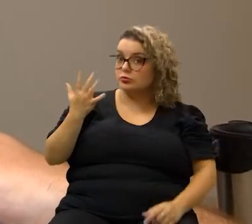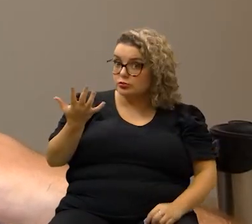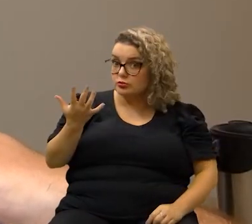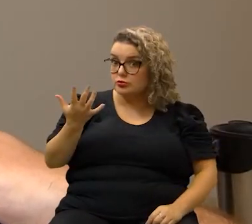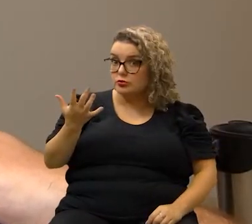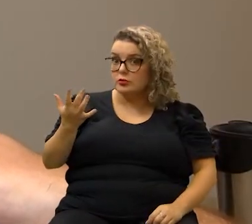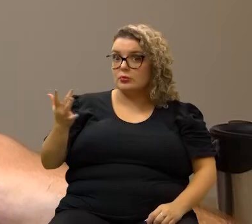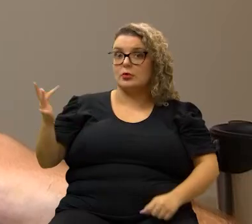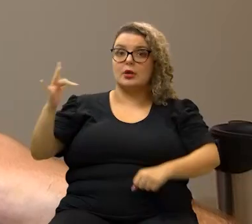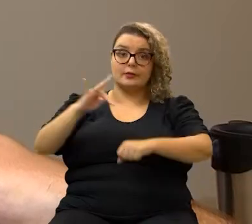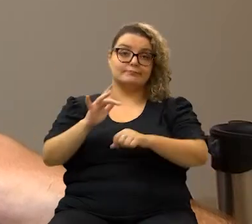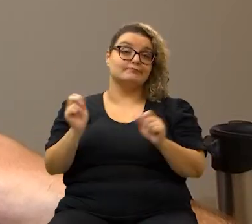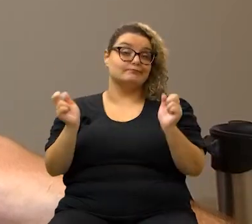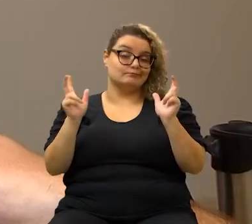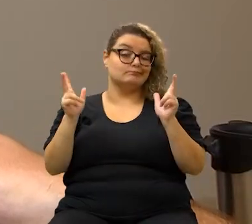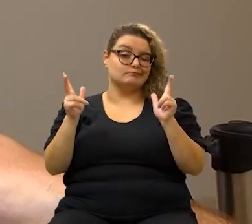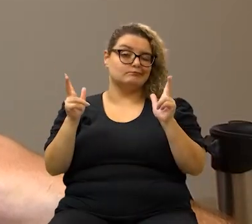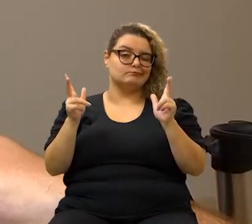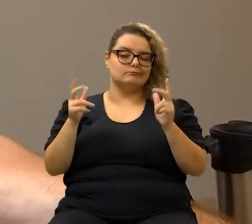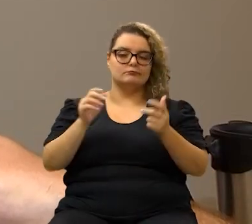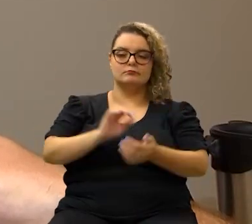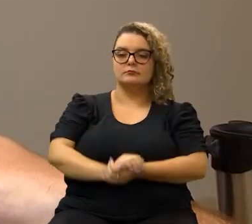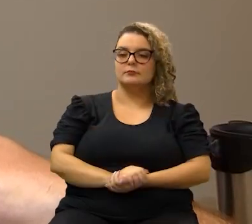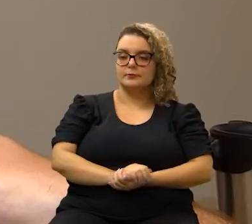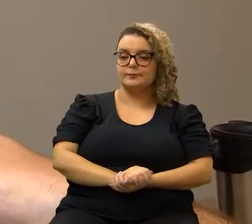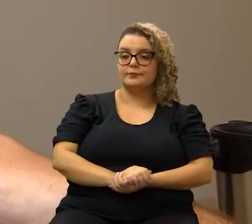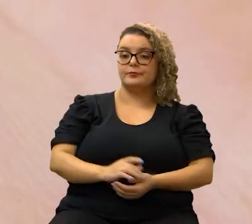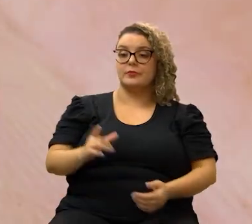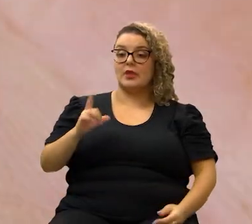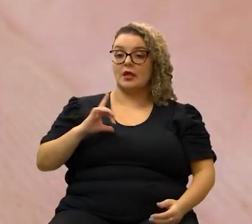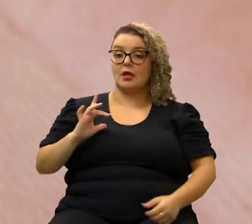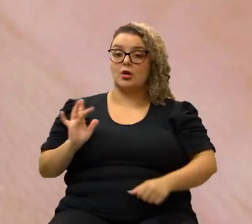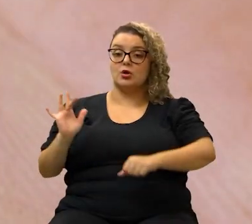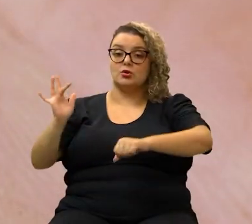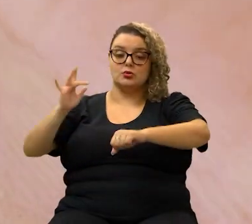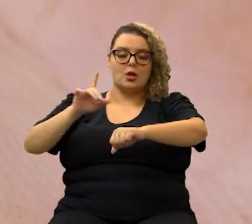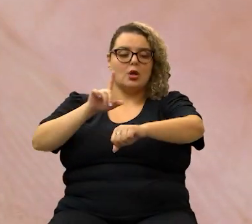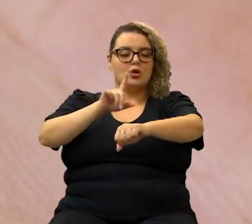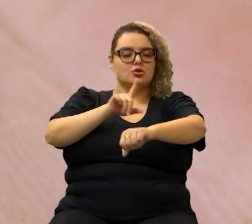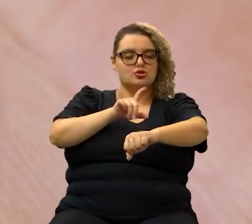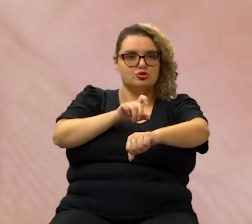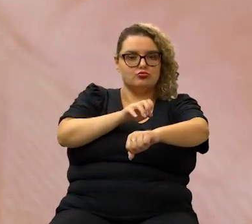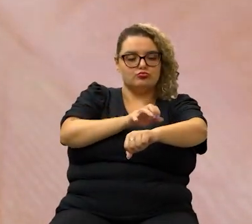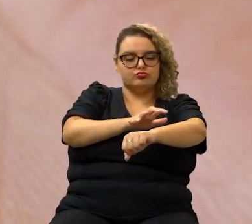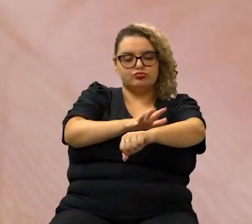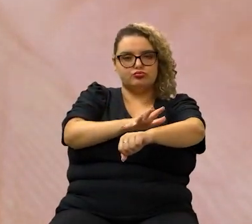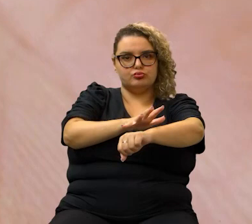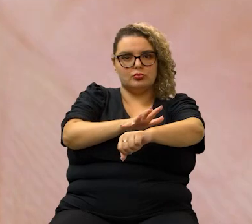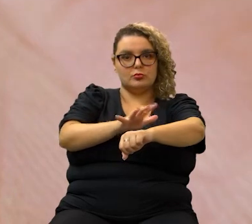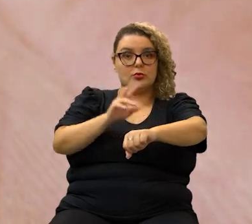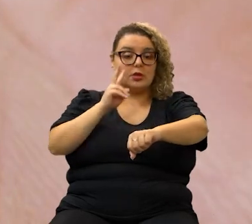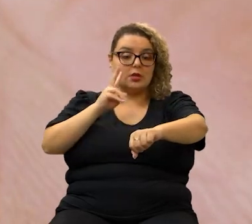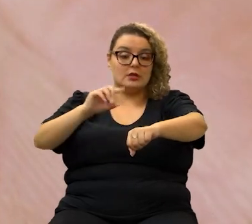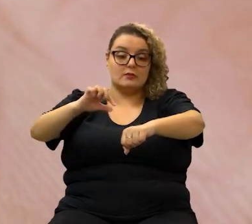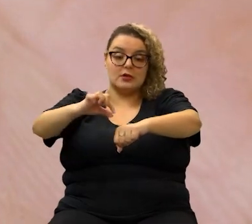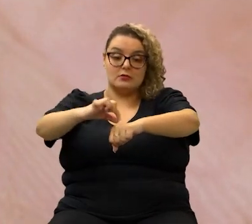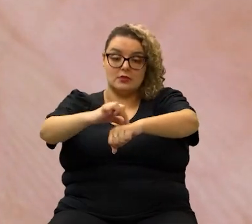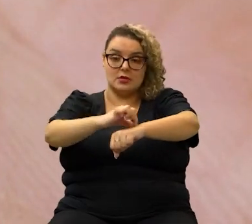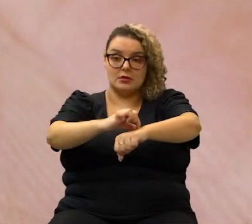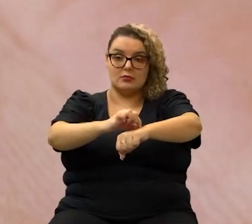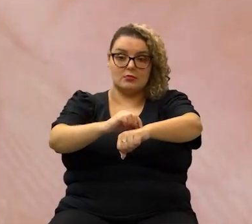que que acontece o pern longo é esperto né assim o bichinho é danado ele tende a vir picar porque ele vê enxerga A